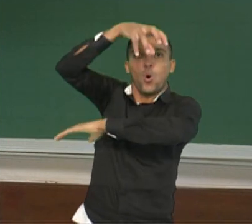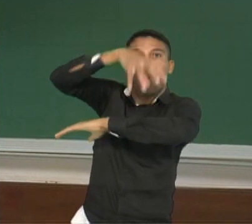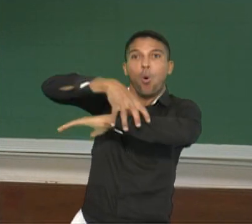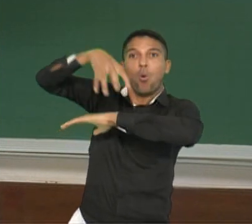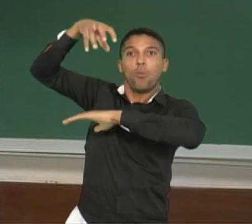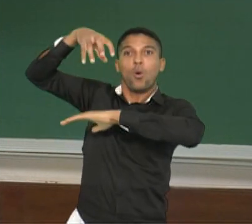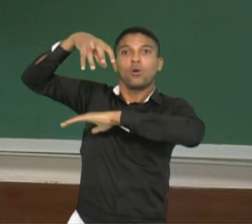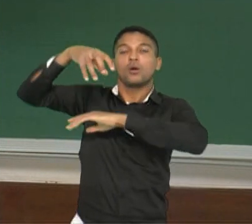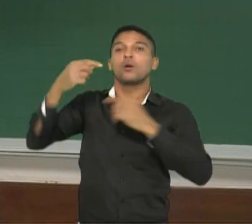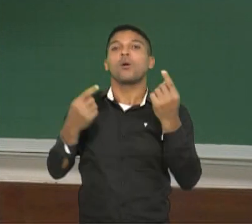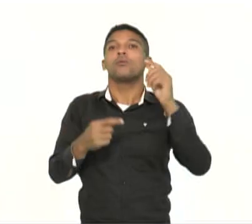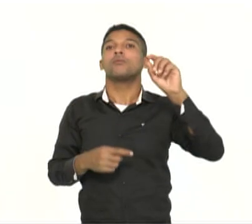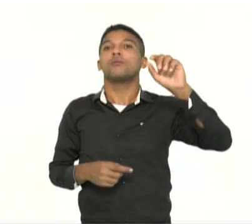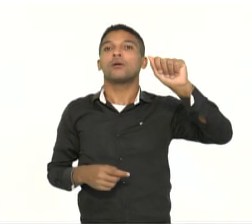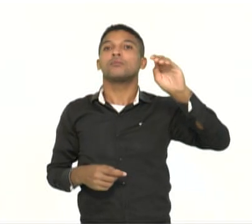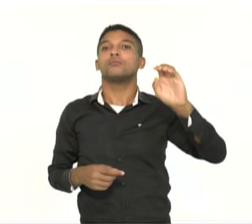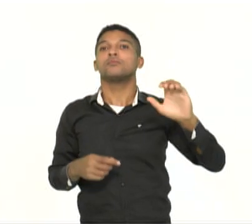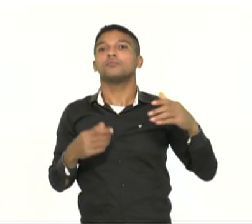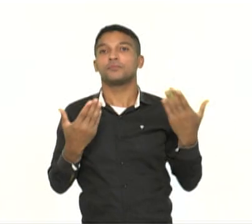ou letra C?